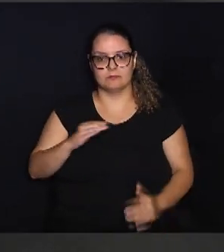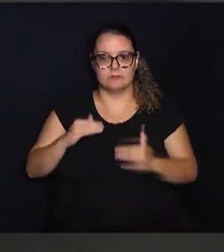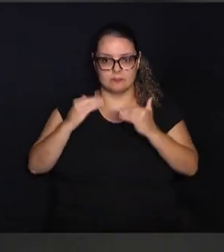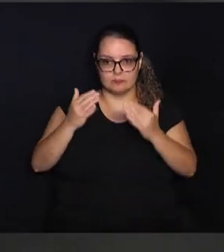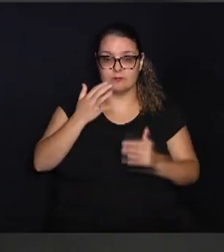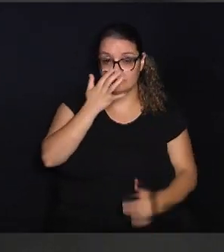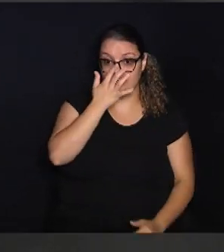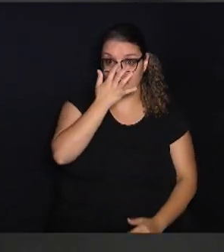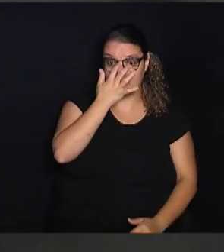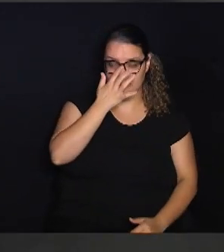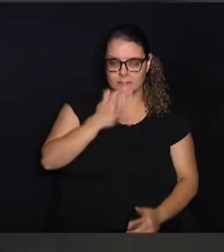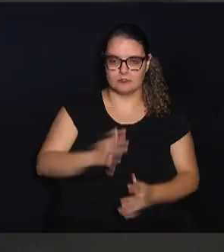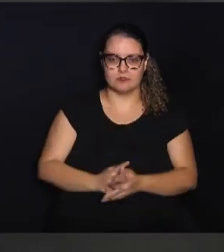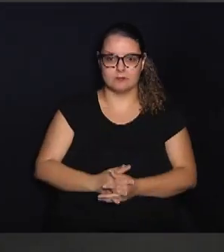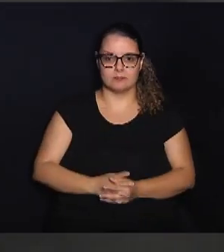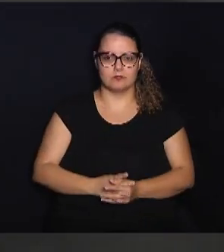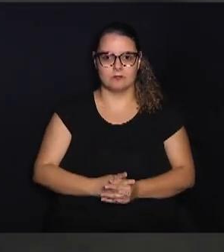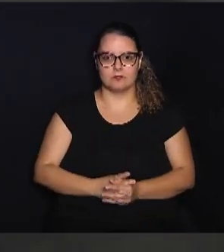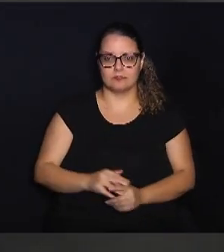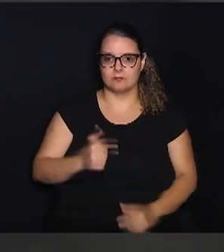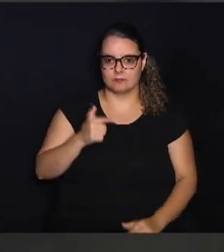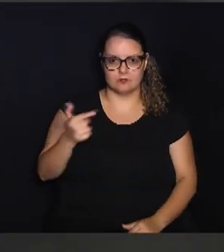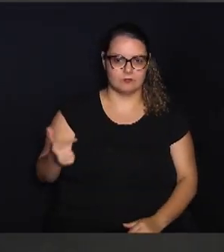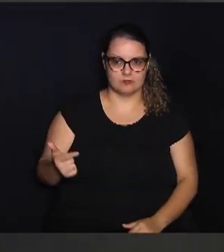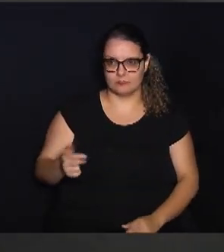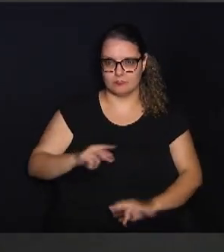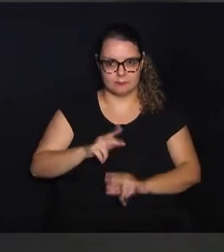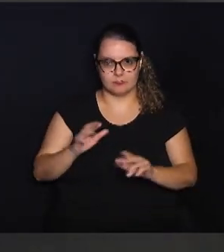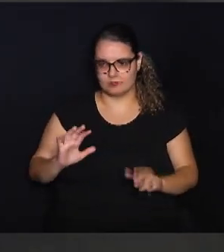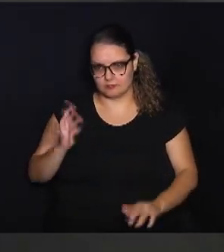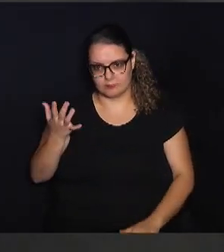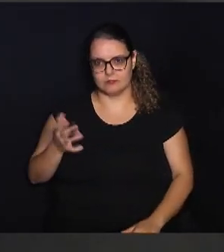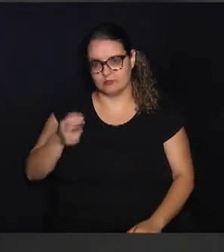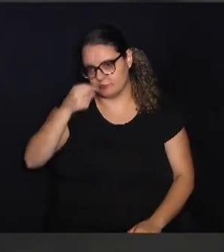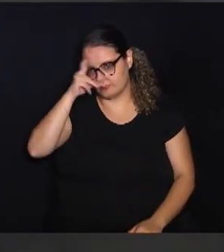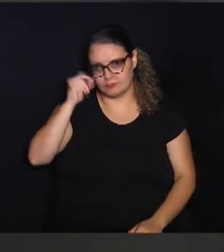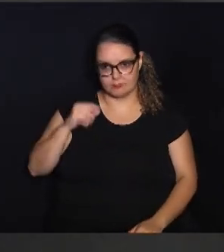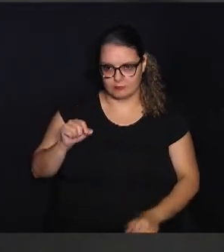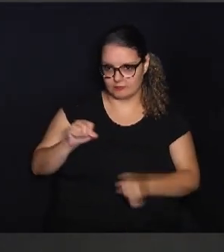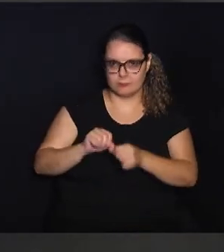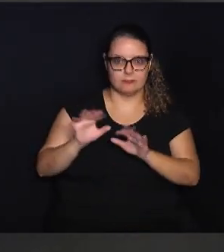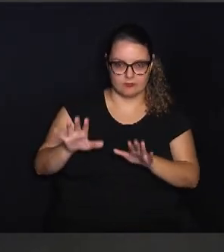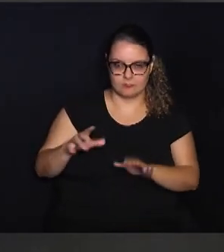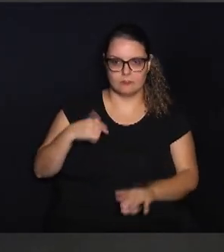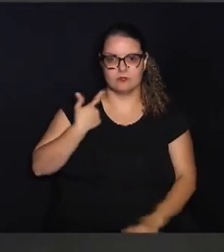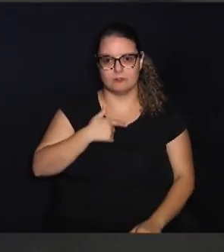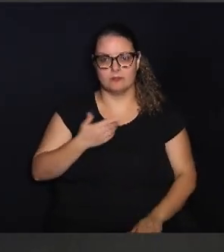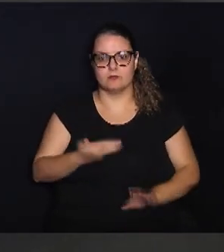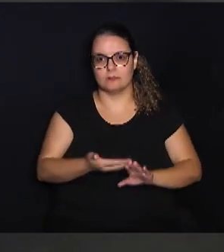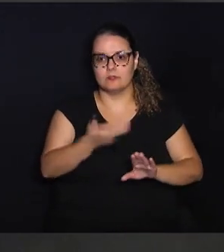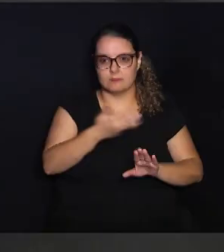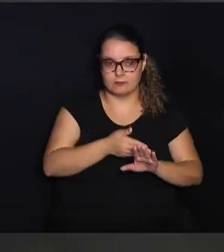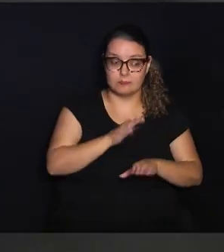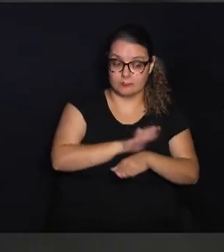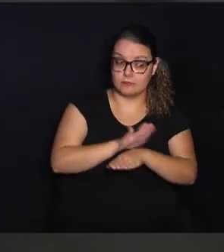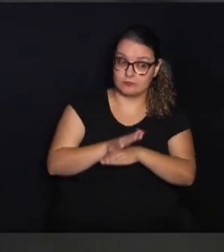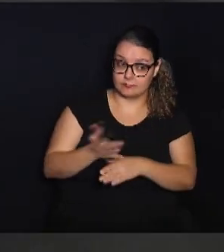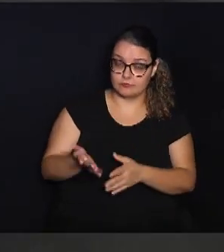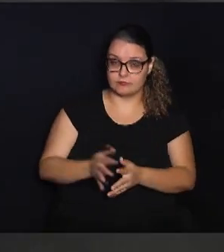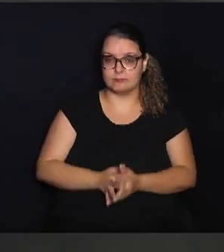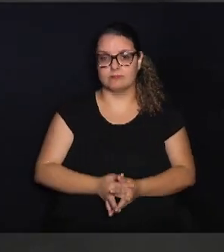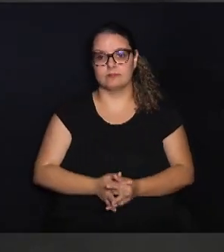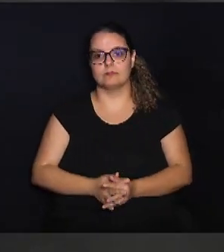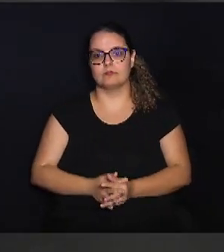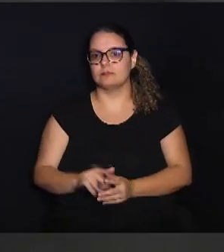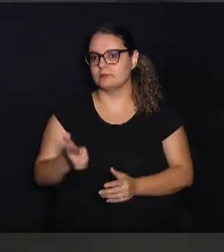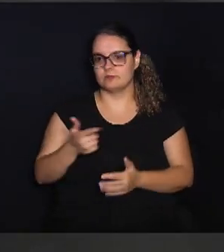né? Apesar de não ter aparecido em muitas delas, é o prefeito que colocou, o prefeito que fez, mas a gente estava por trás ali, né? Mas não tem